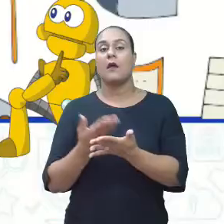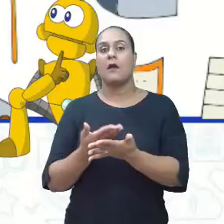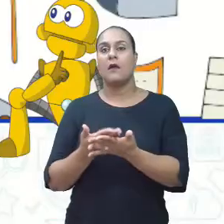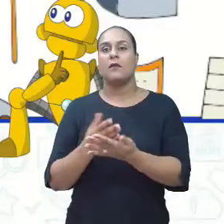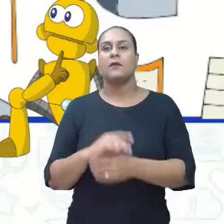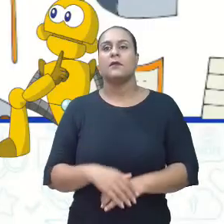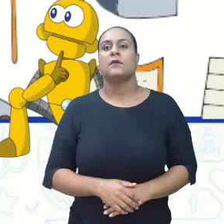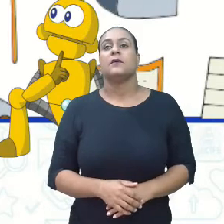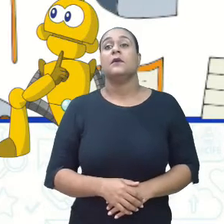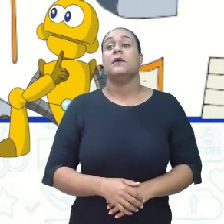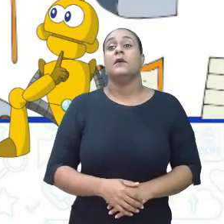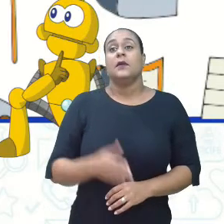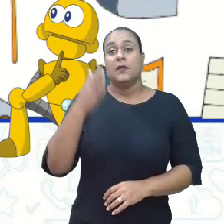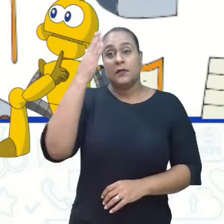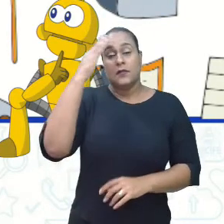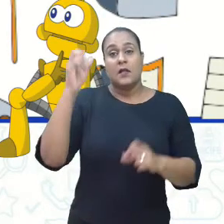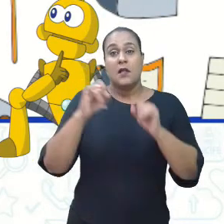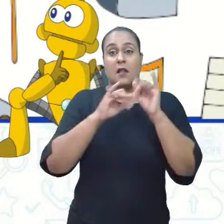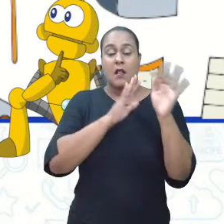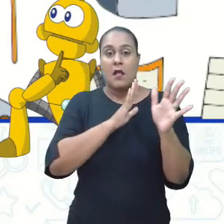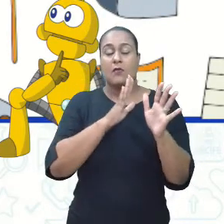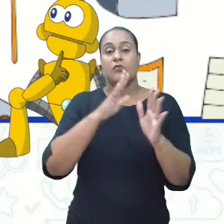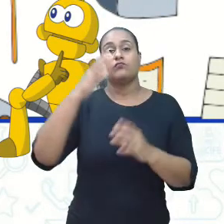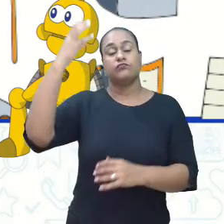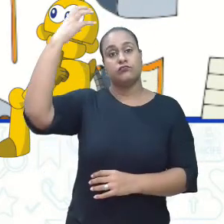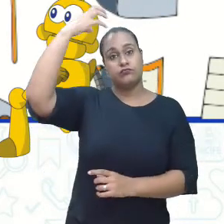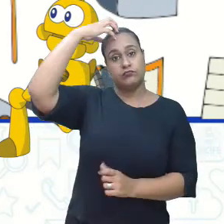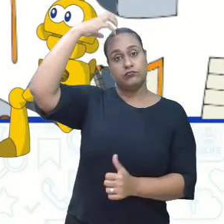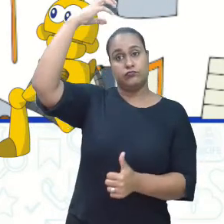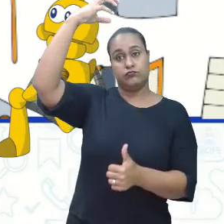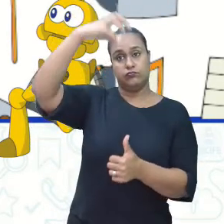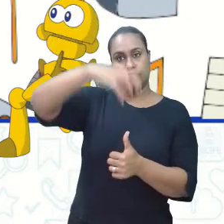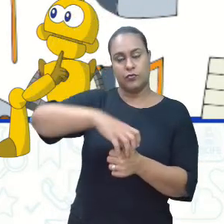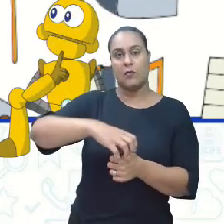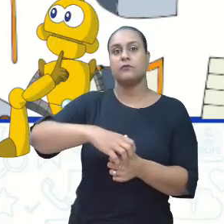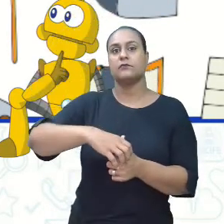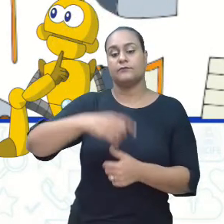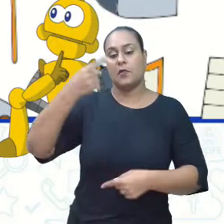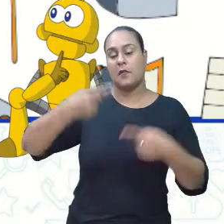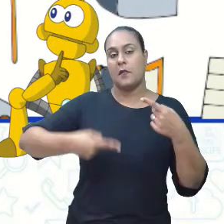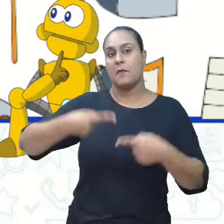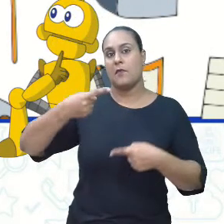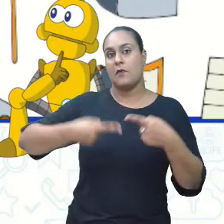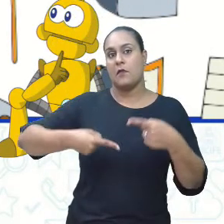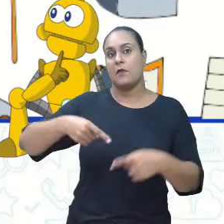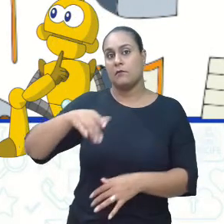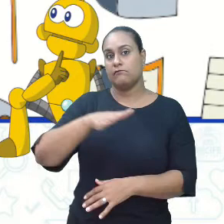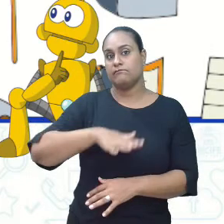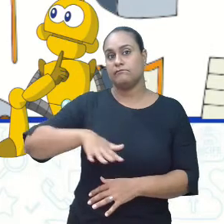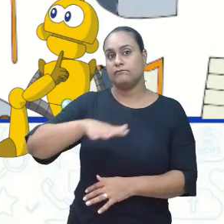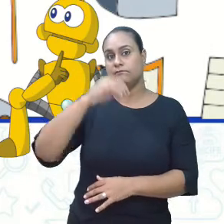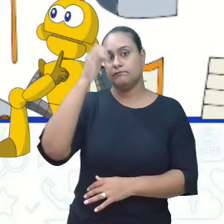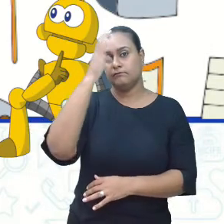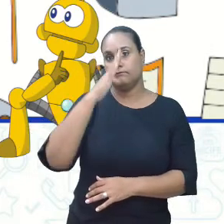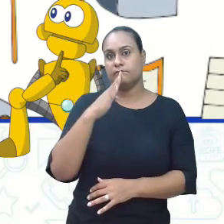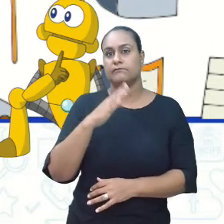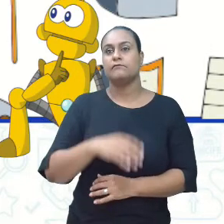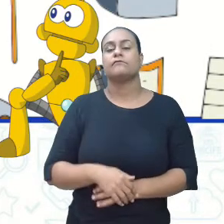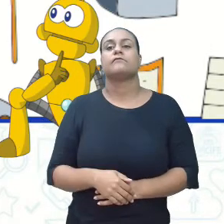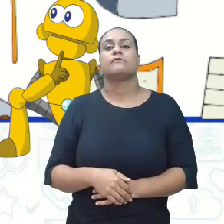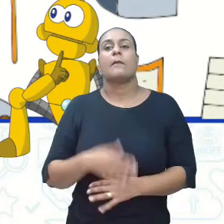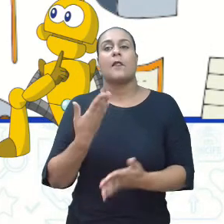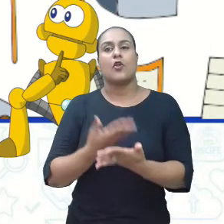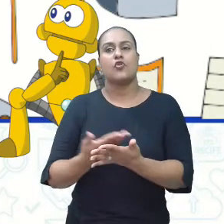são esses: compreender o que foi o período regencial na história política do Brasil. Né? O segundo objetivo é estudar os conflitos